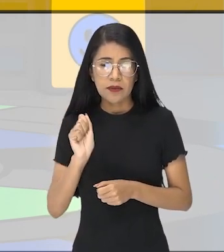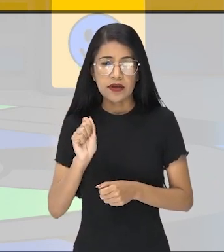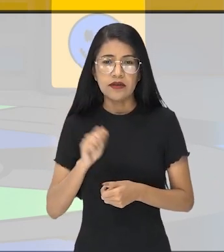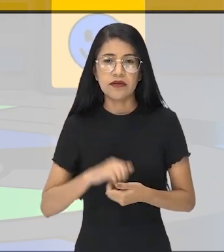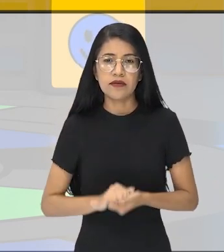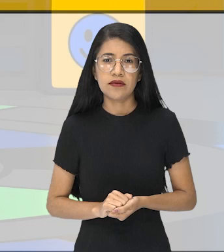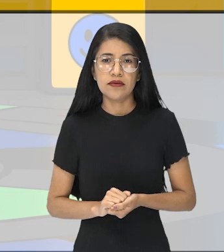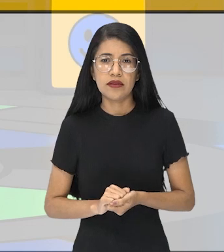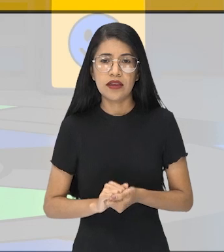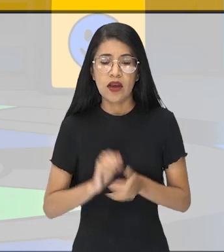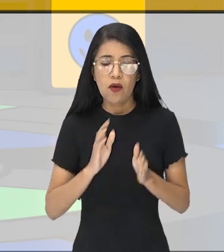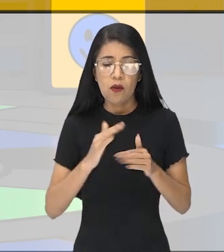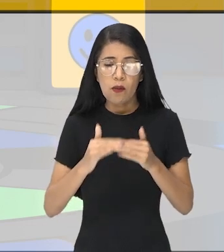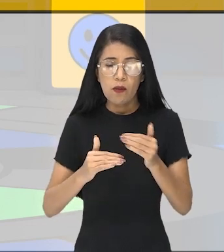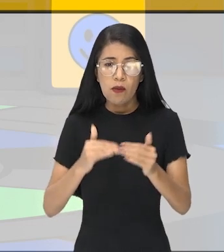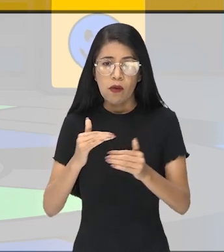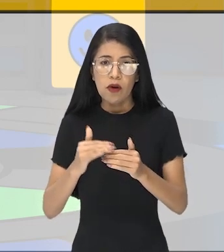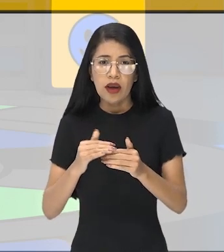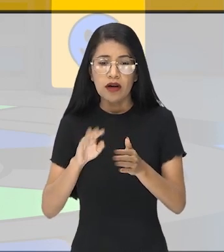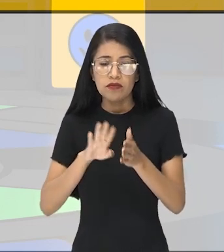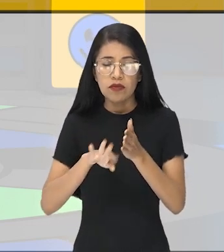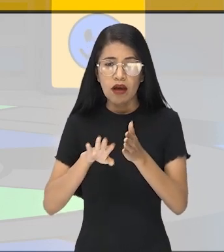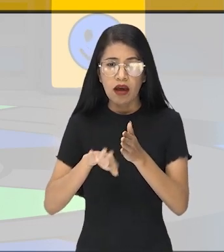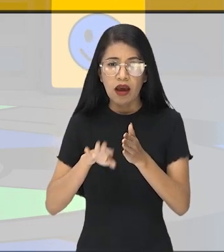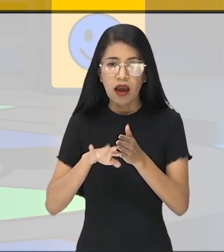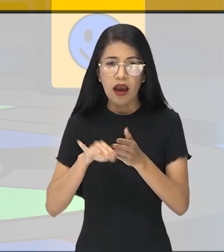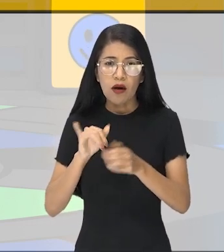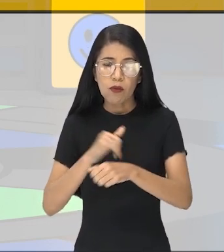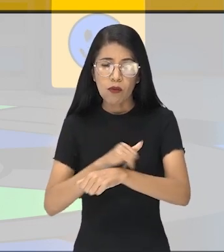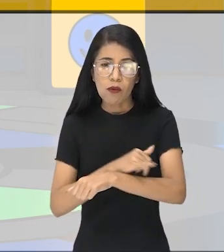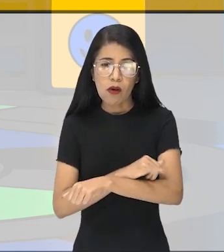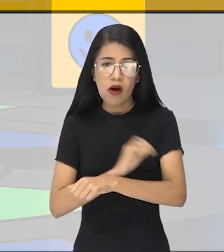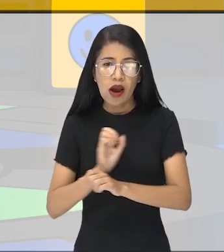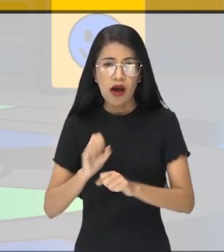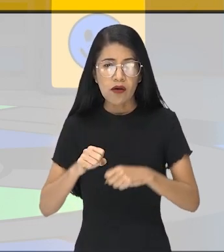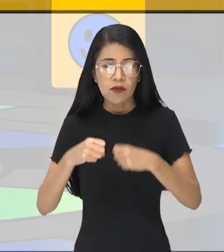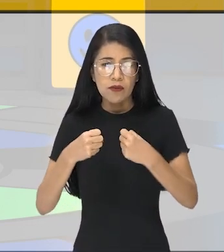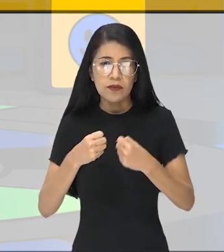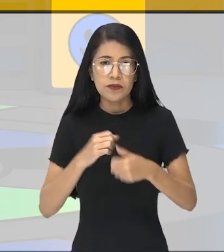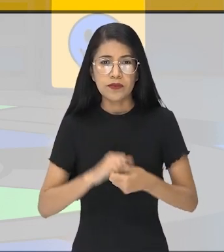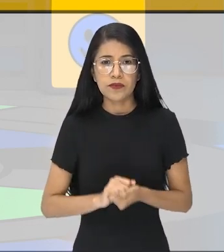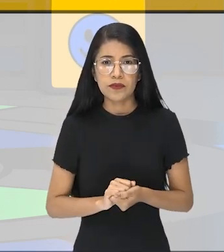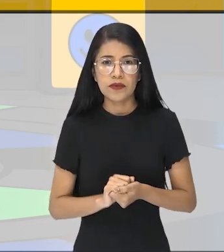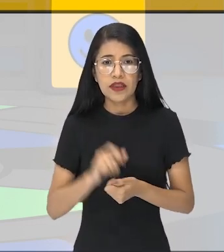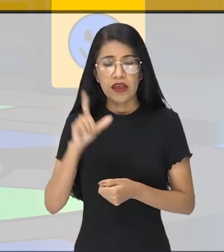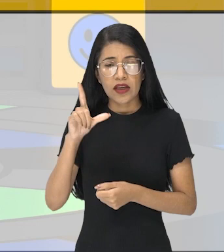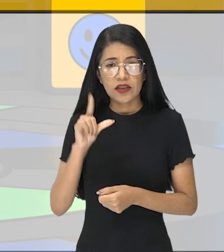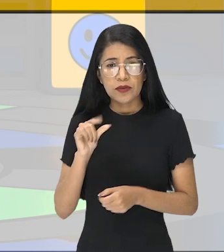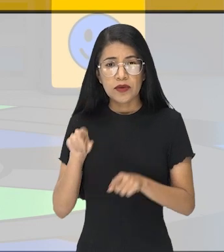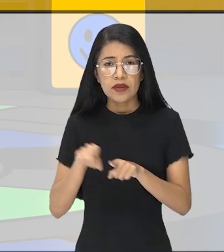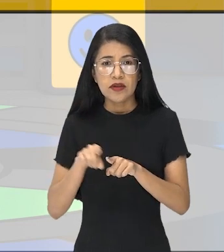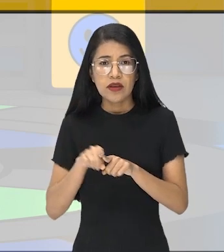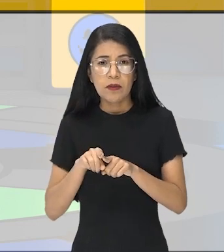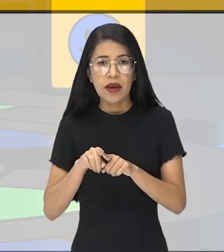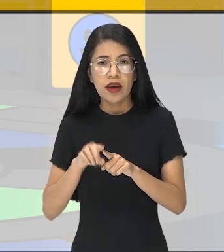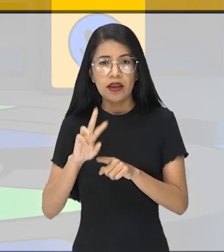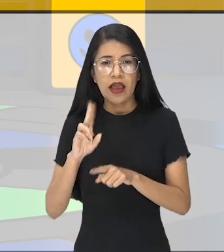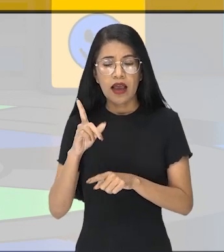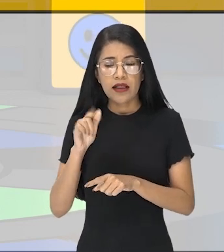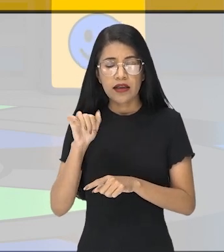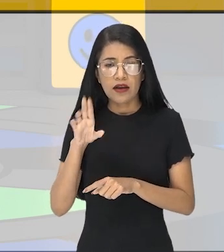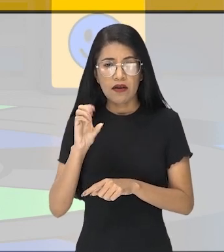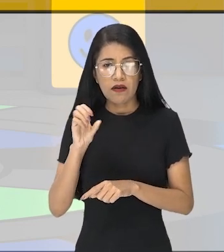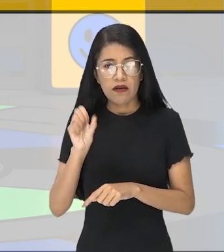o processo de queima de calorias se torne mais intensificado. E a diminuição da secreção hepática de